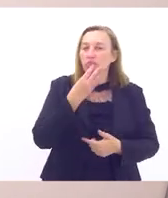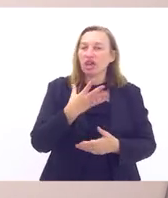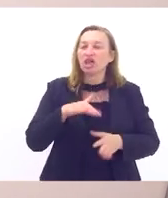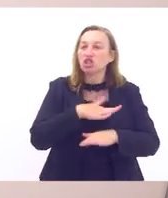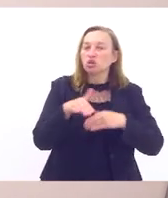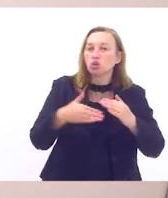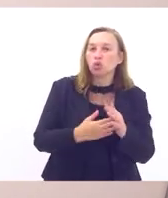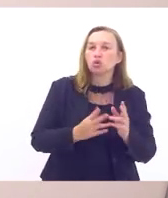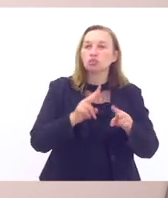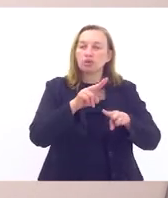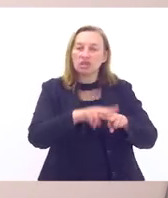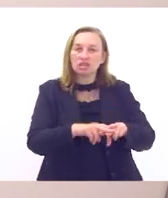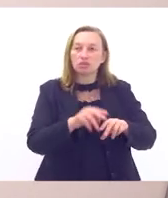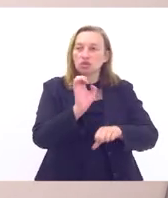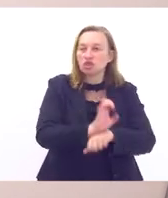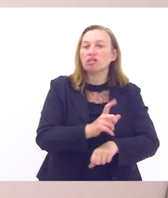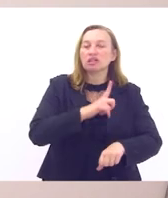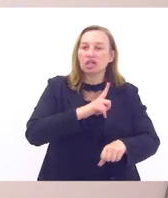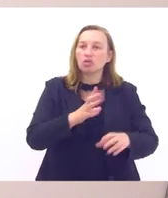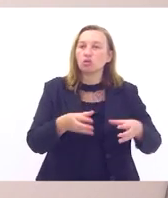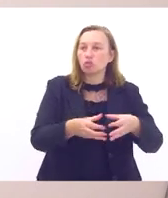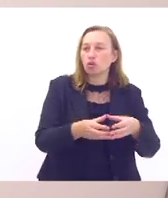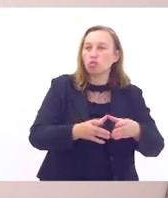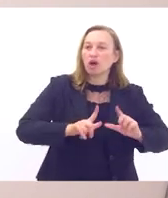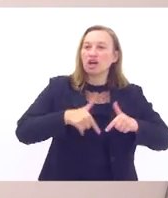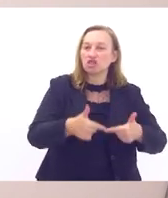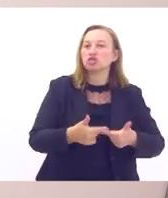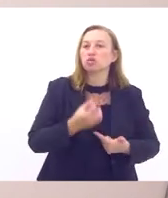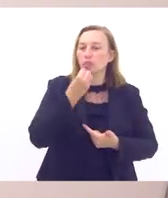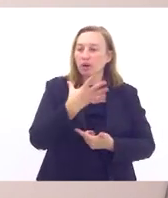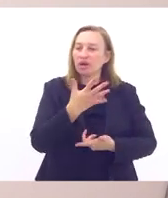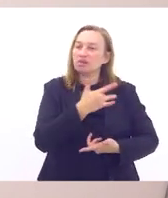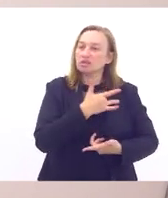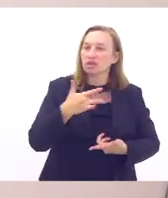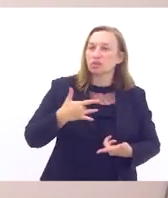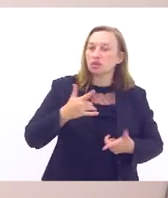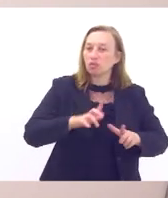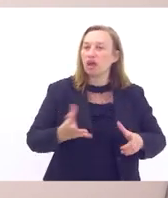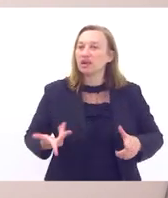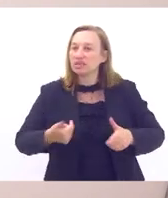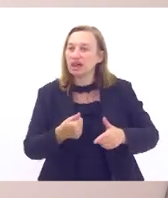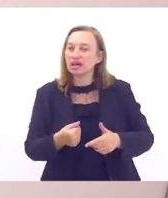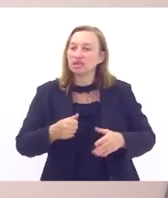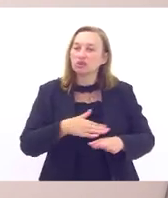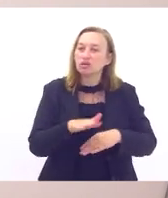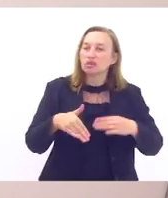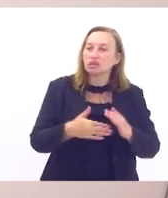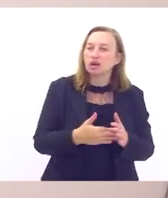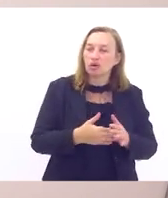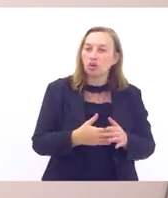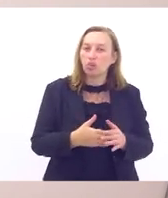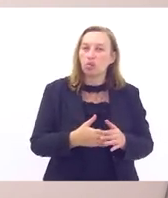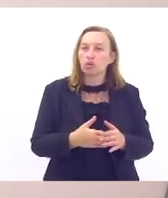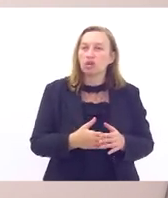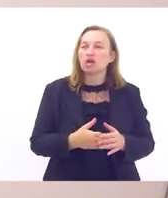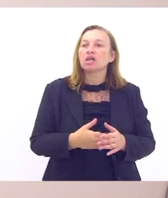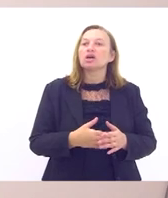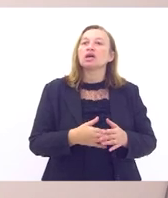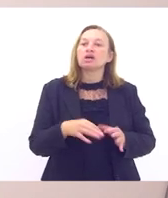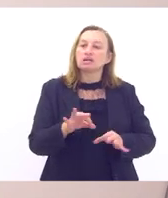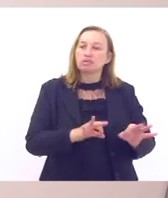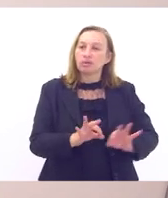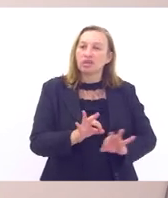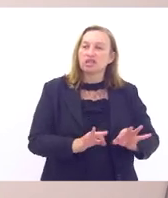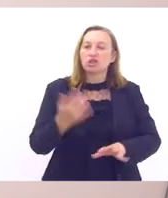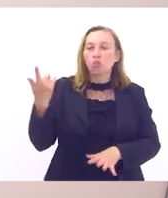do Estado tenham as equipes funcionando perfeitamente e com aderência total a esse plano aqui. Eu acho que se a